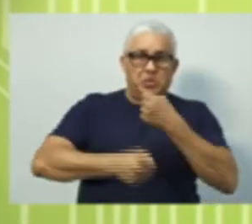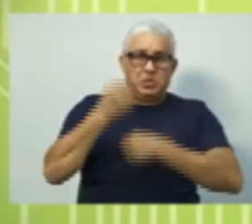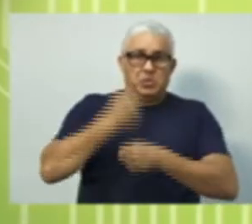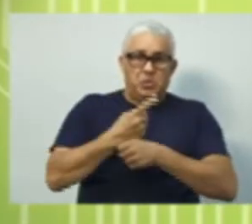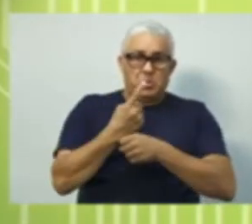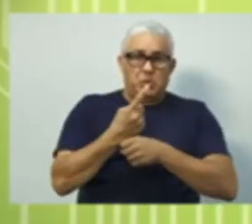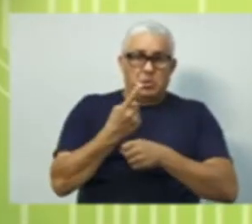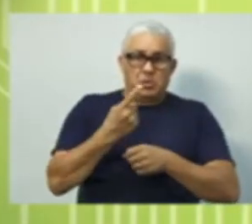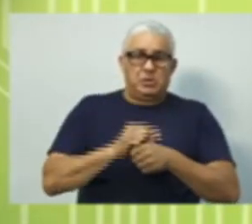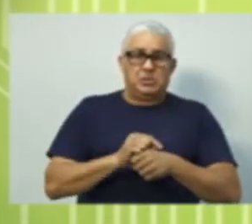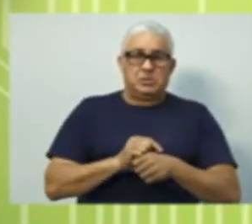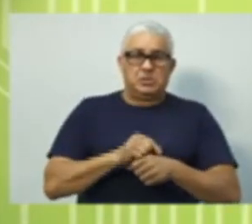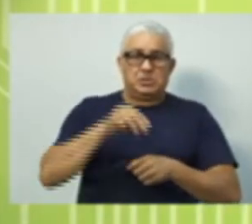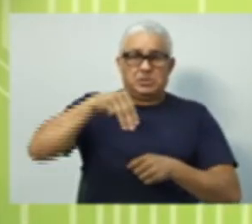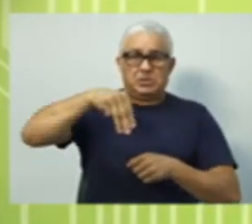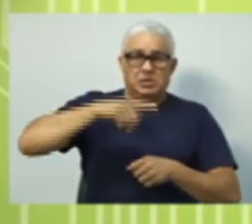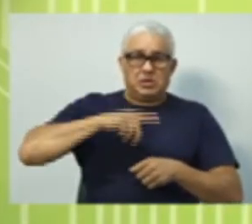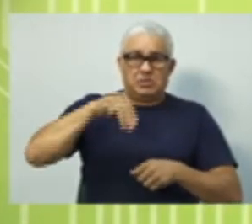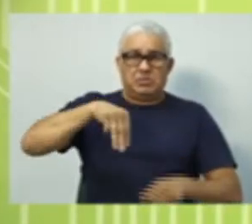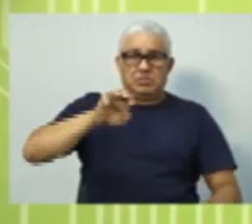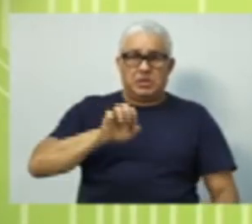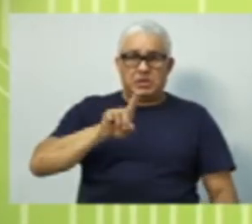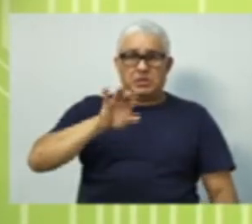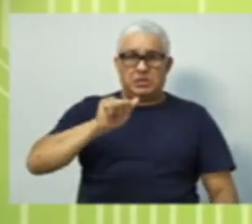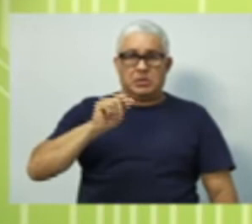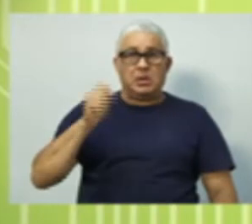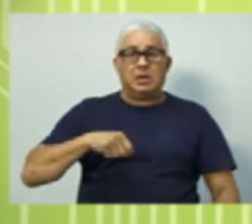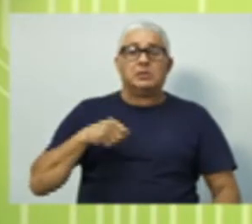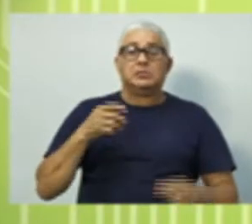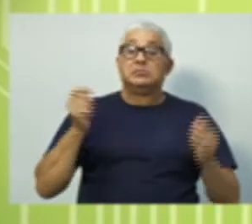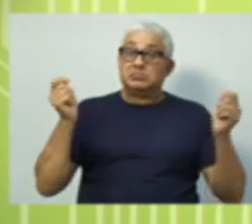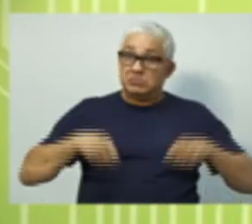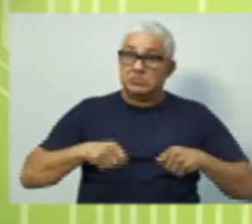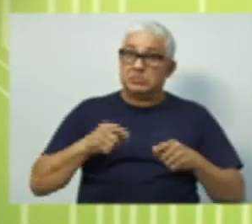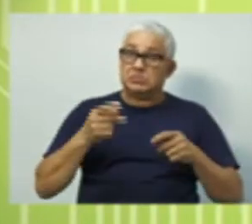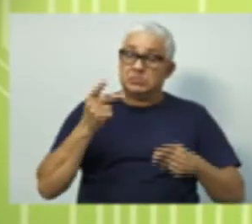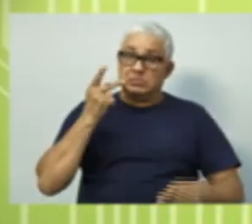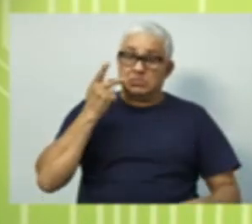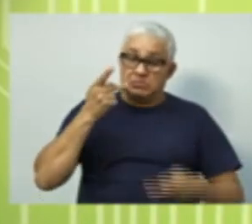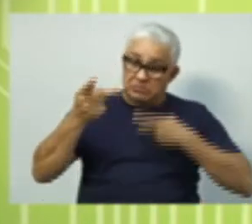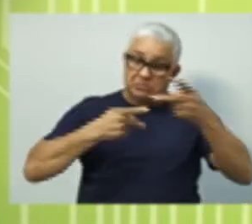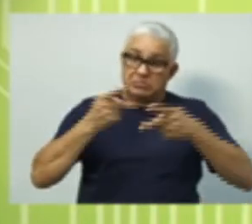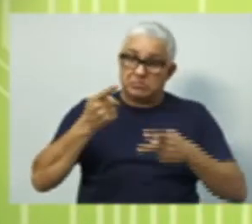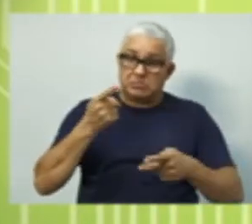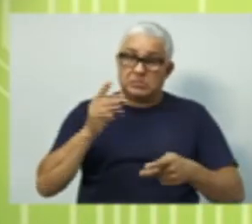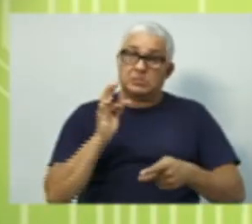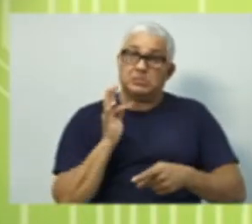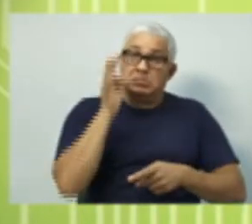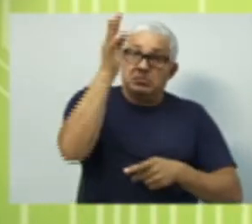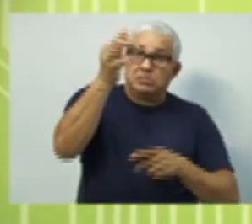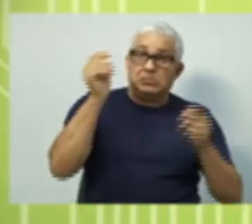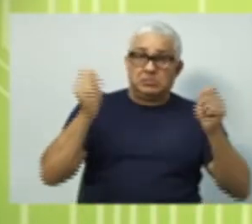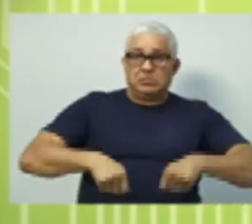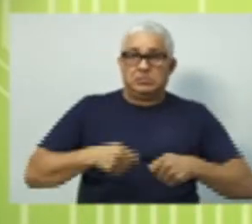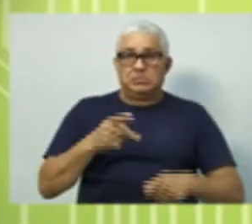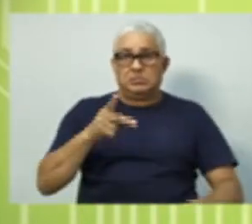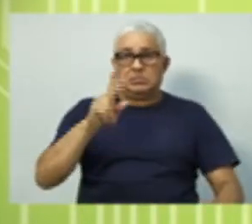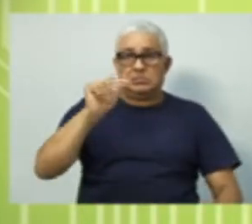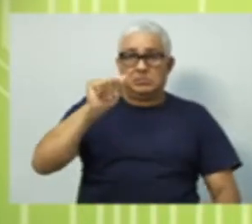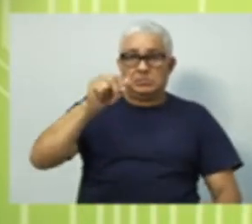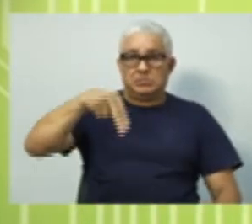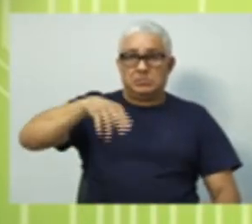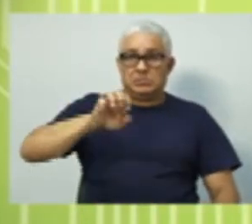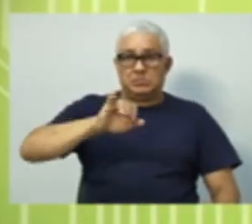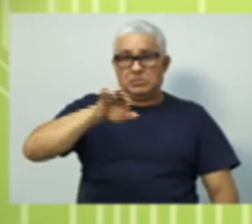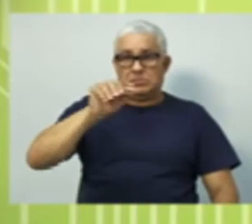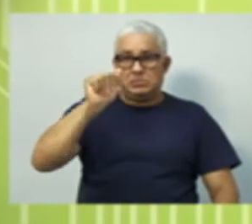respondeu a questão número 1 com a seguinte resposta, né? Para fazer uma viagem, no caso,